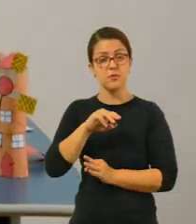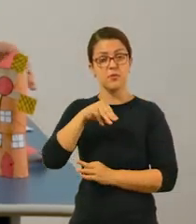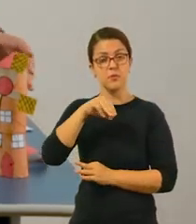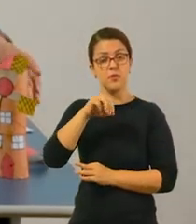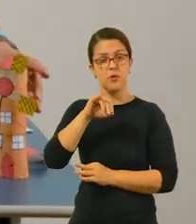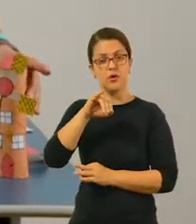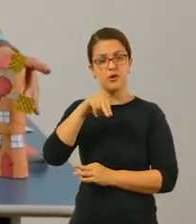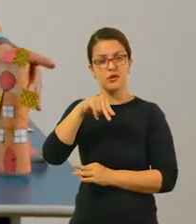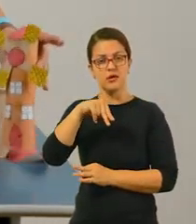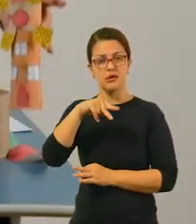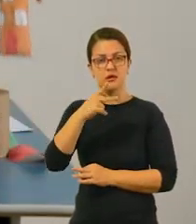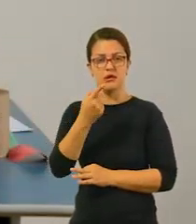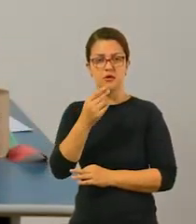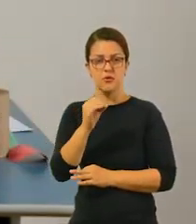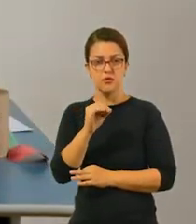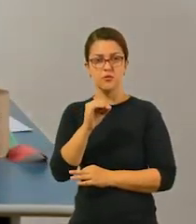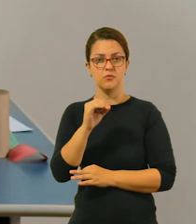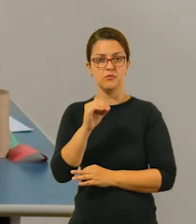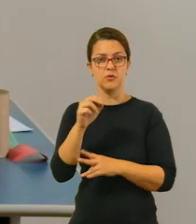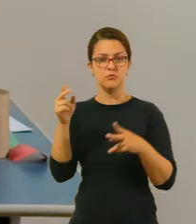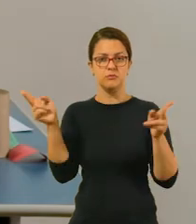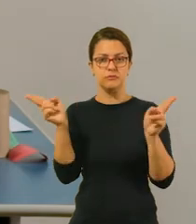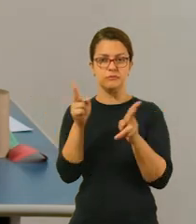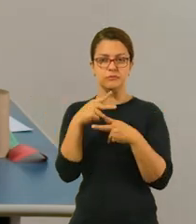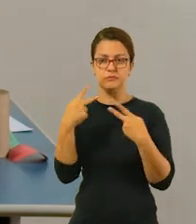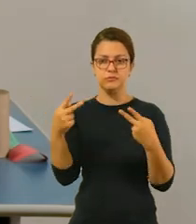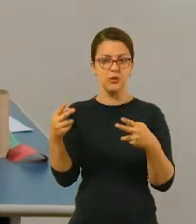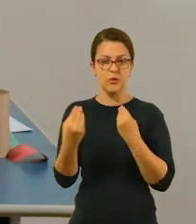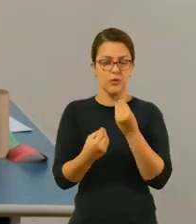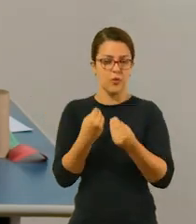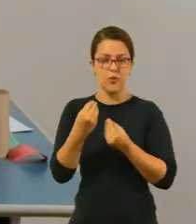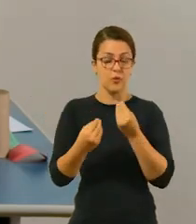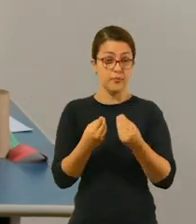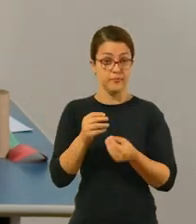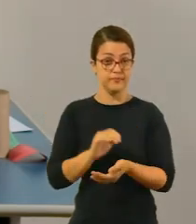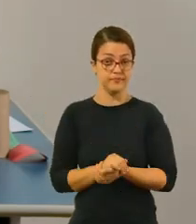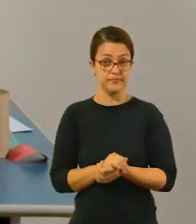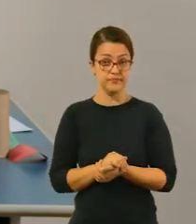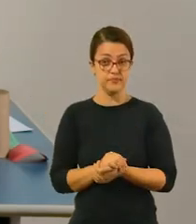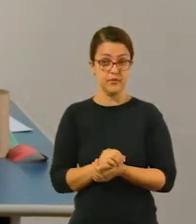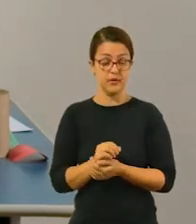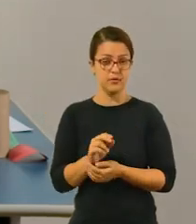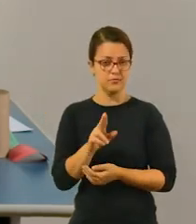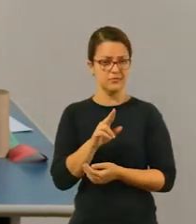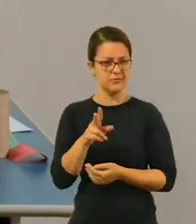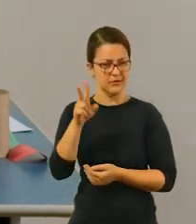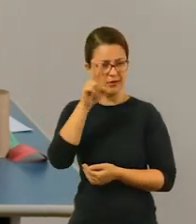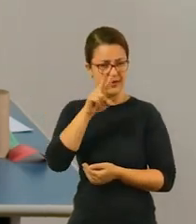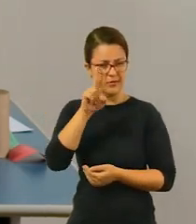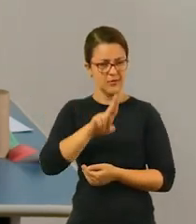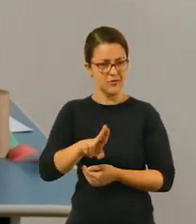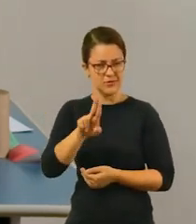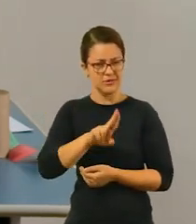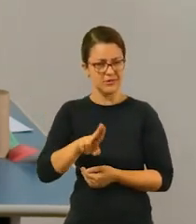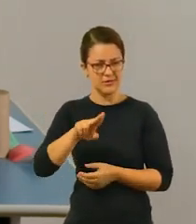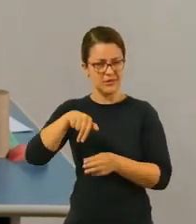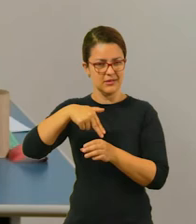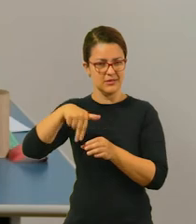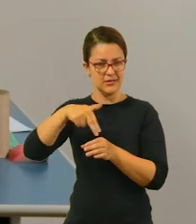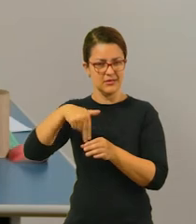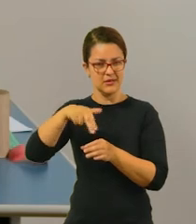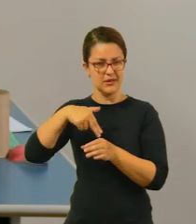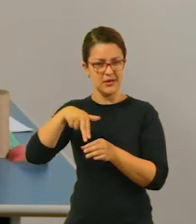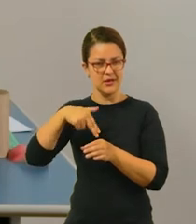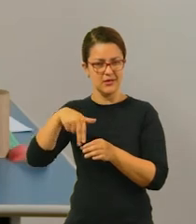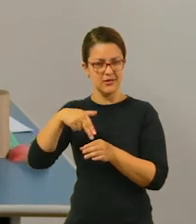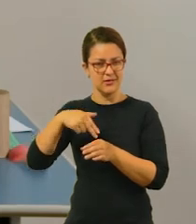para vocês. Utilizei uma receita de tinta, como eu passei para vocês na aula passada,